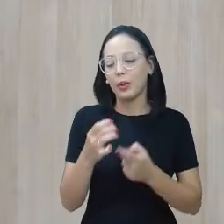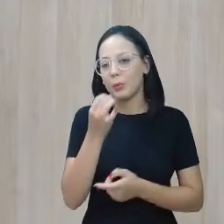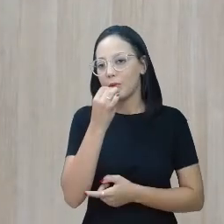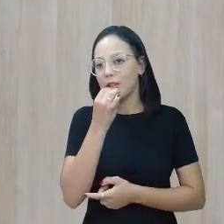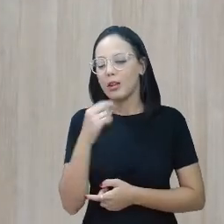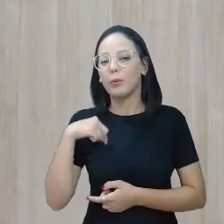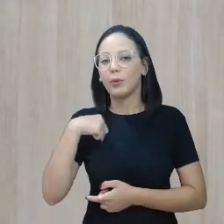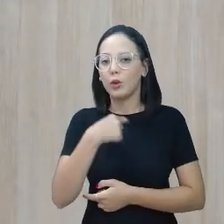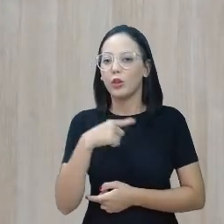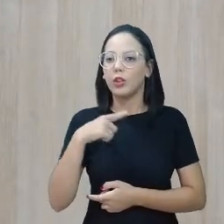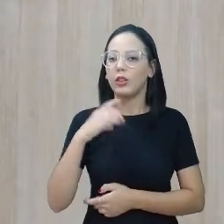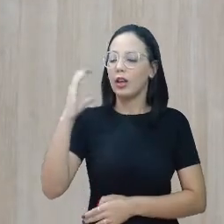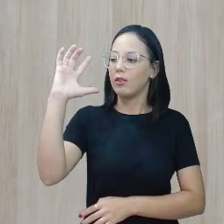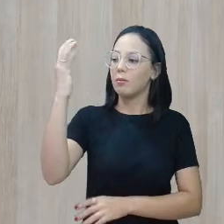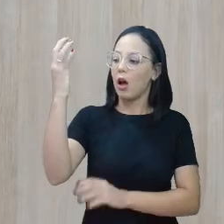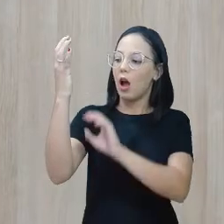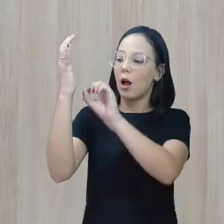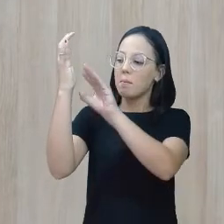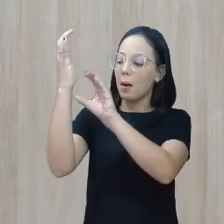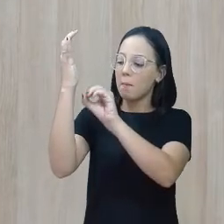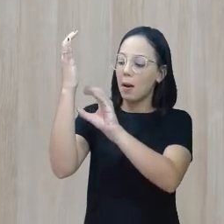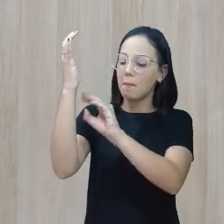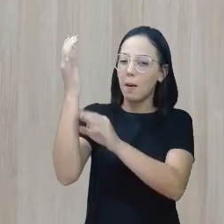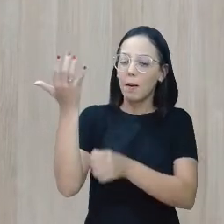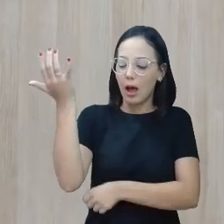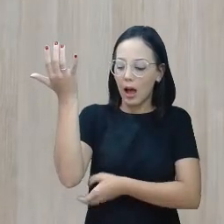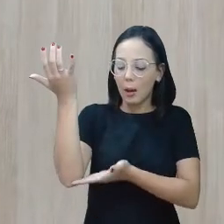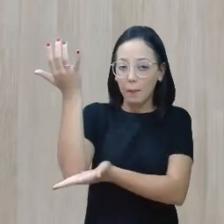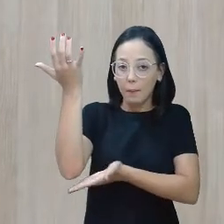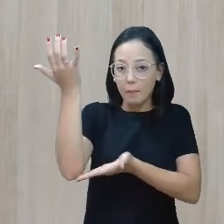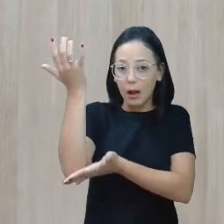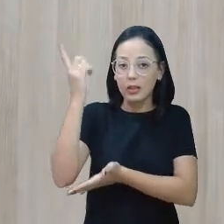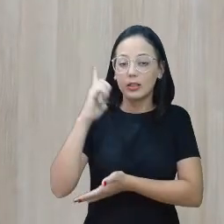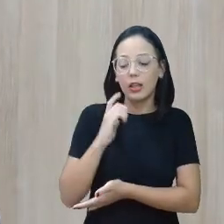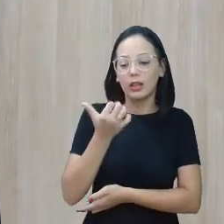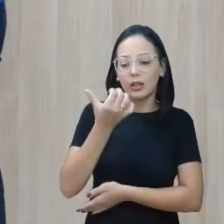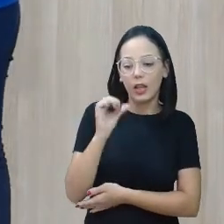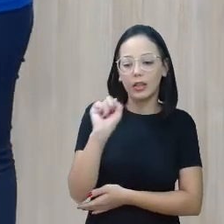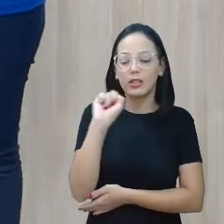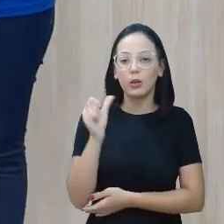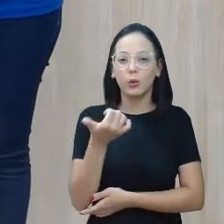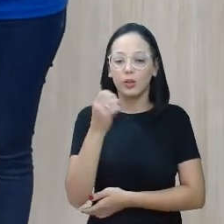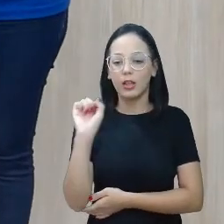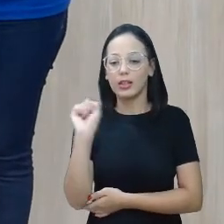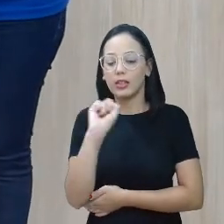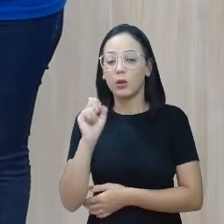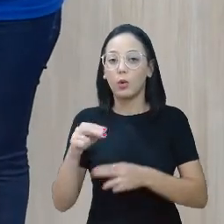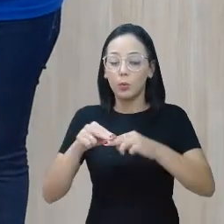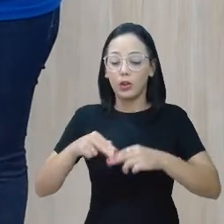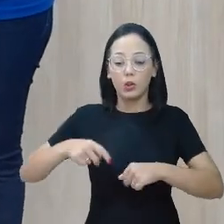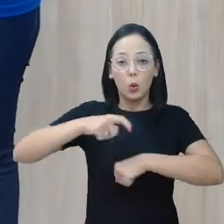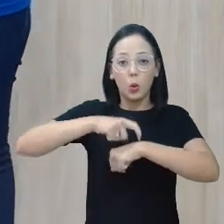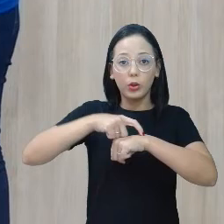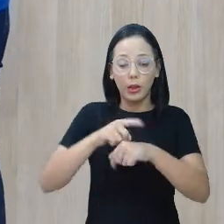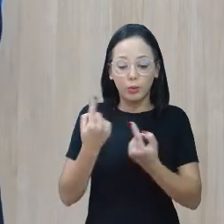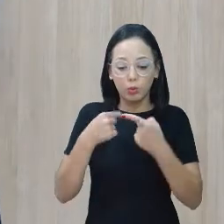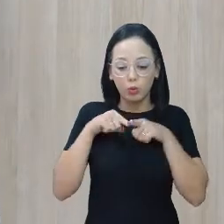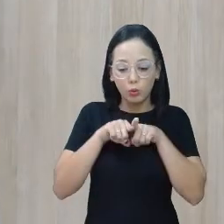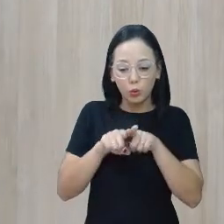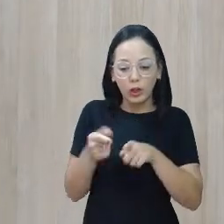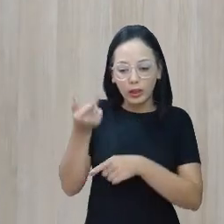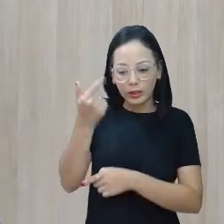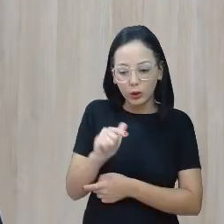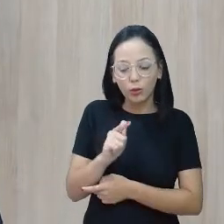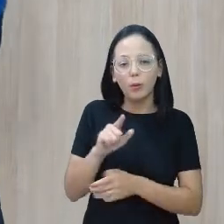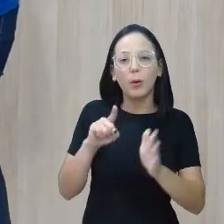que as luzinhas da base, elas piscam de 10 em 10 segundos. Então, nesse tempo em que elas vão piscar juntas